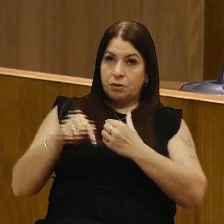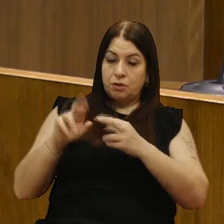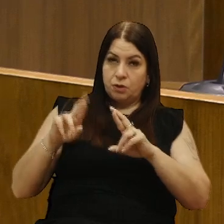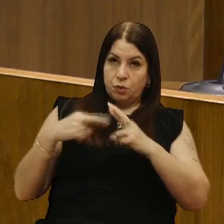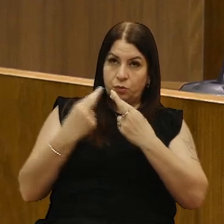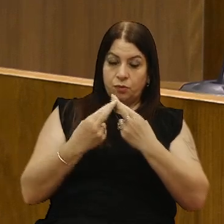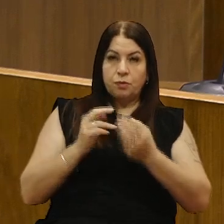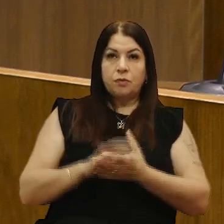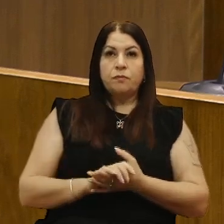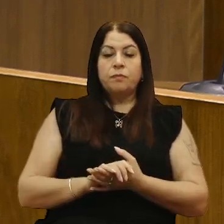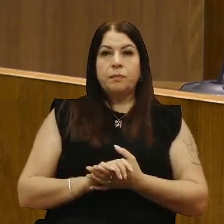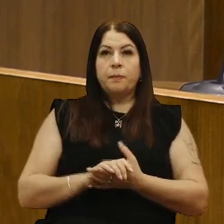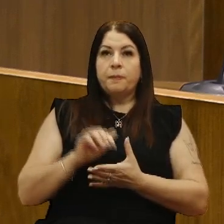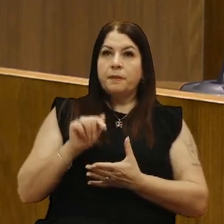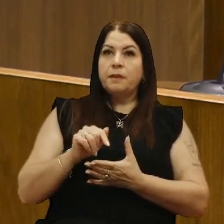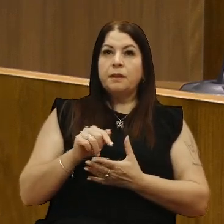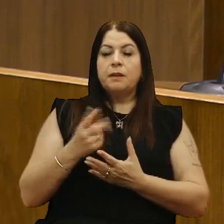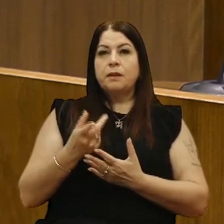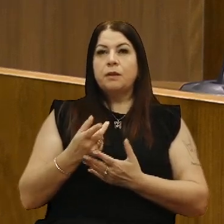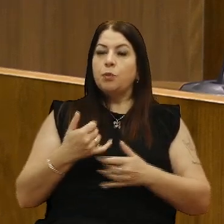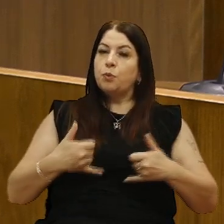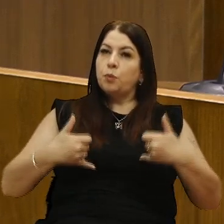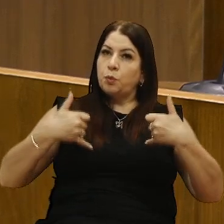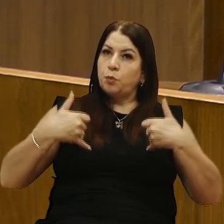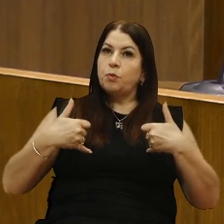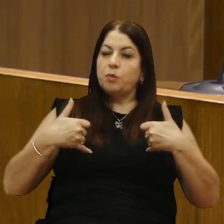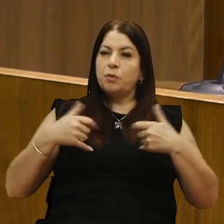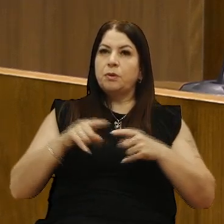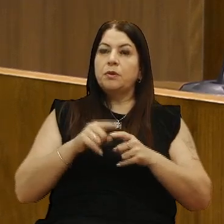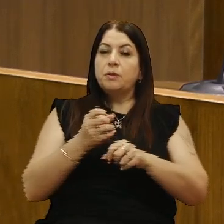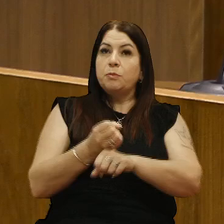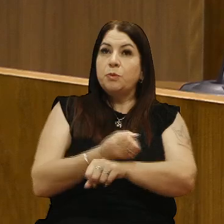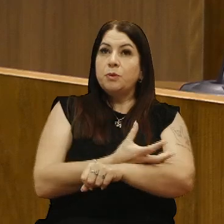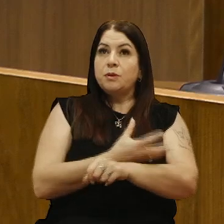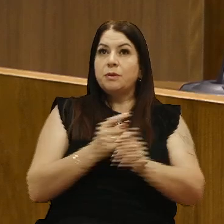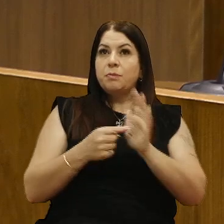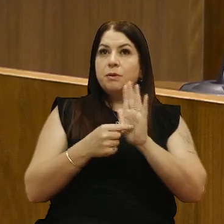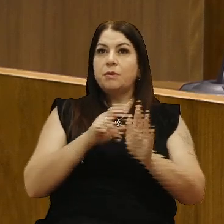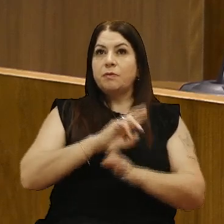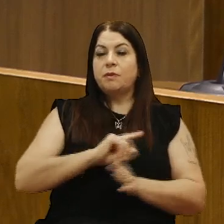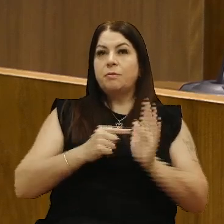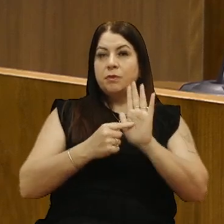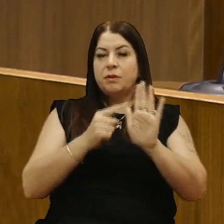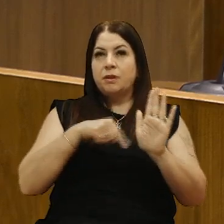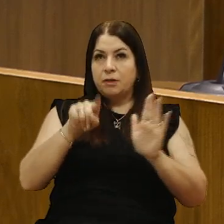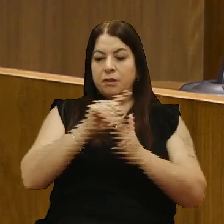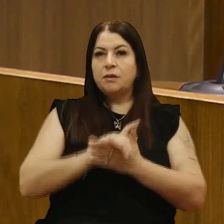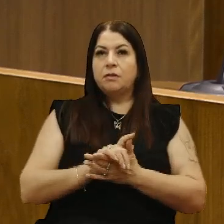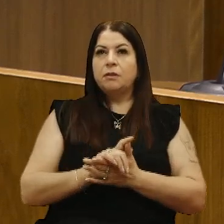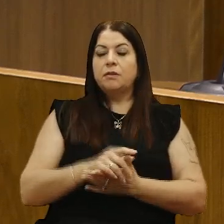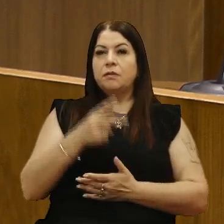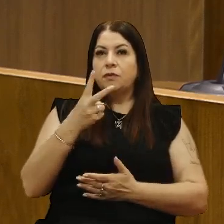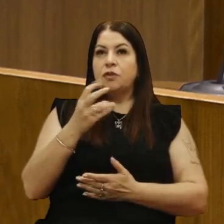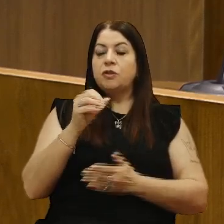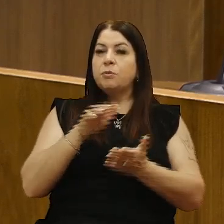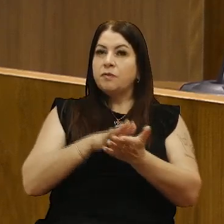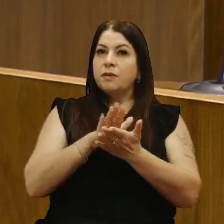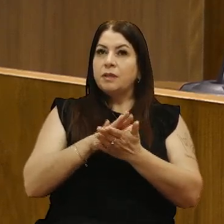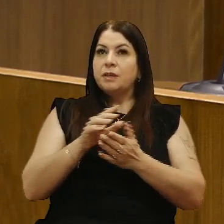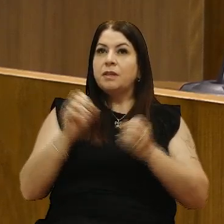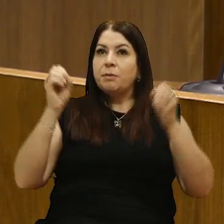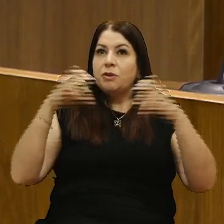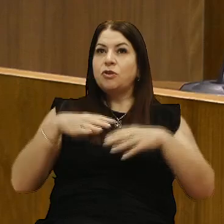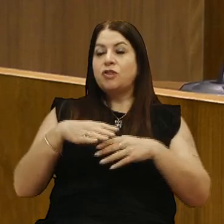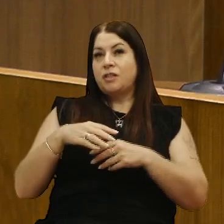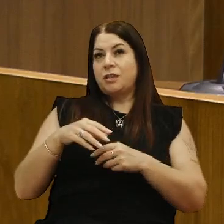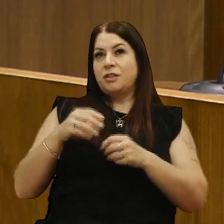reunida. É com imenso orgulho e profunda emoção que venho apresentar a todos a 20ª edição da Magia de Natal